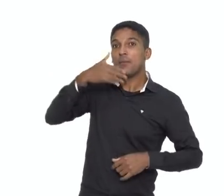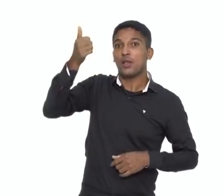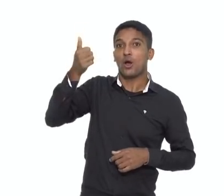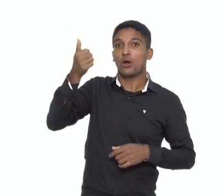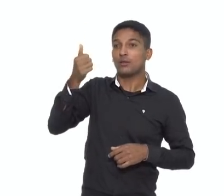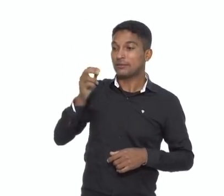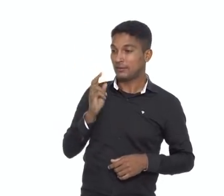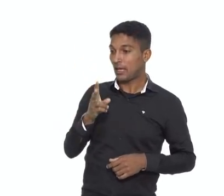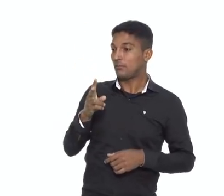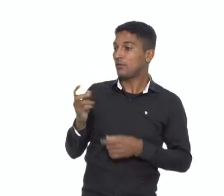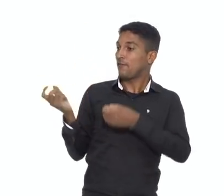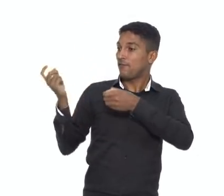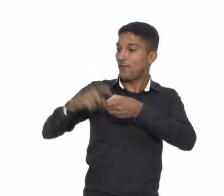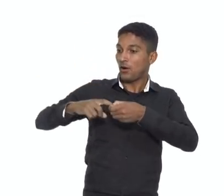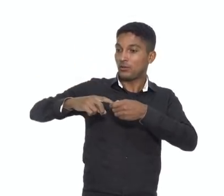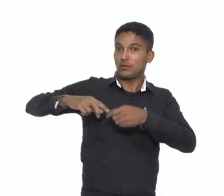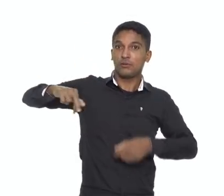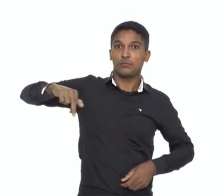mesmo horário?